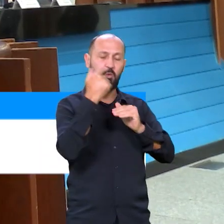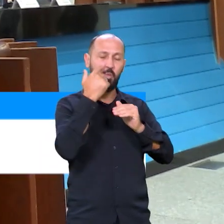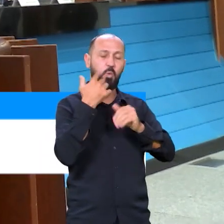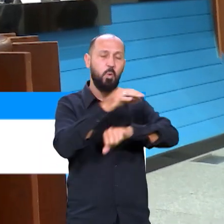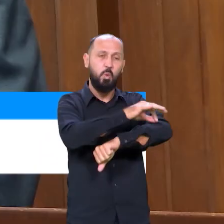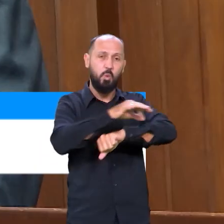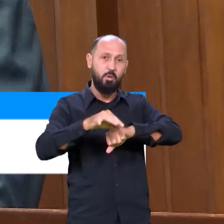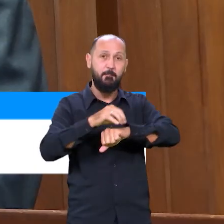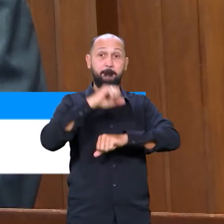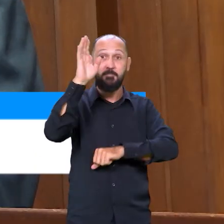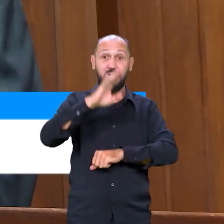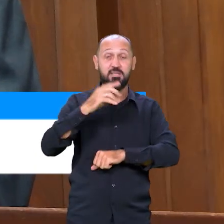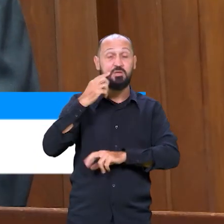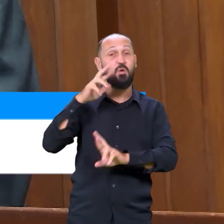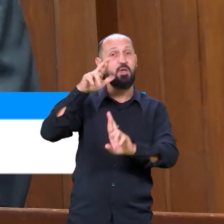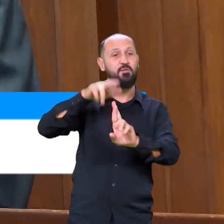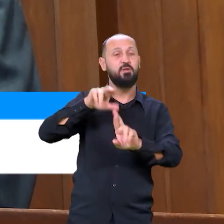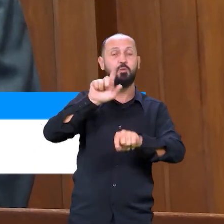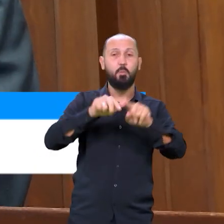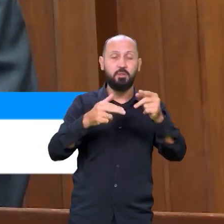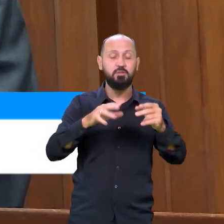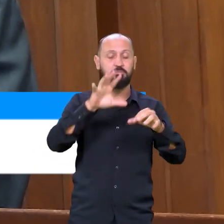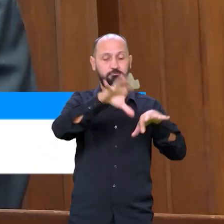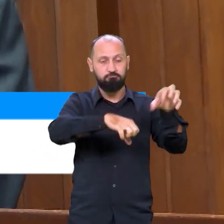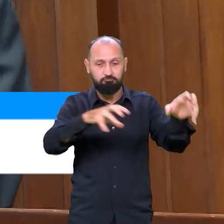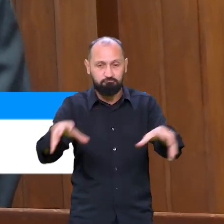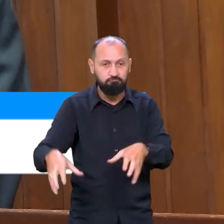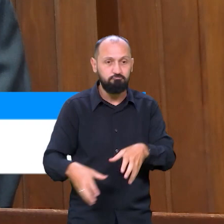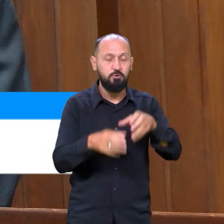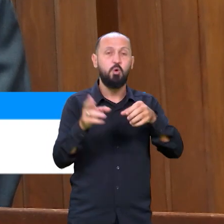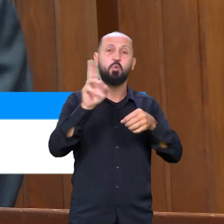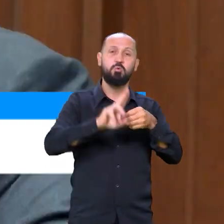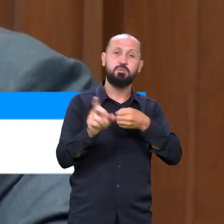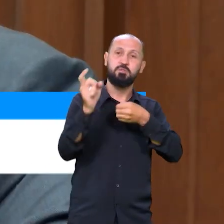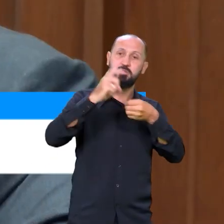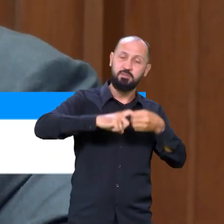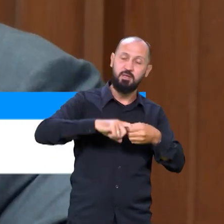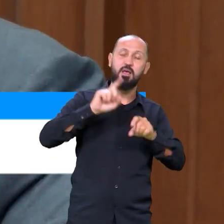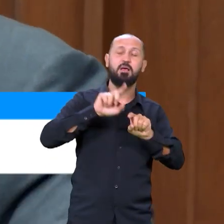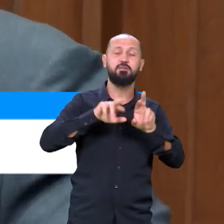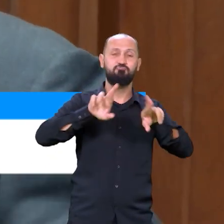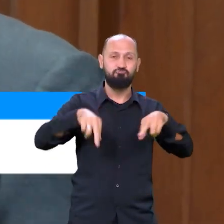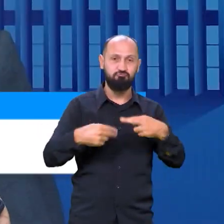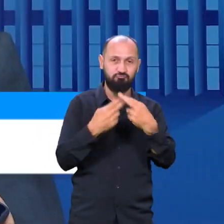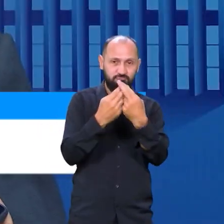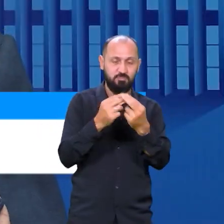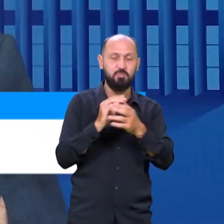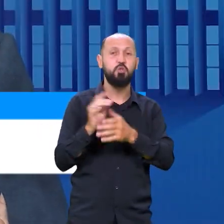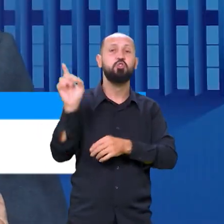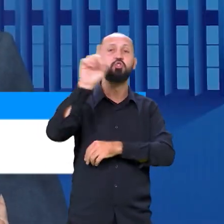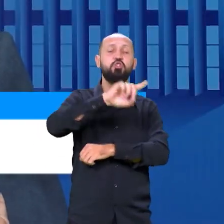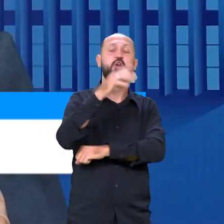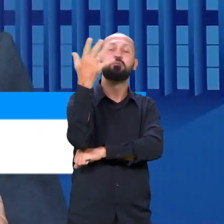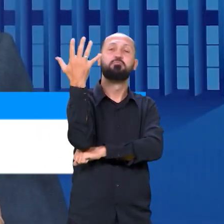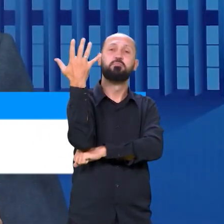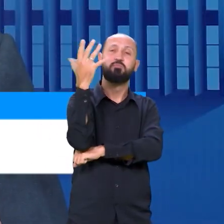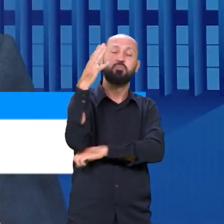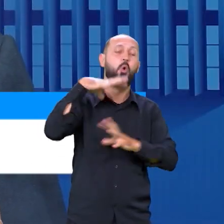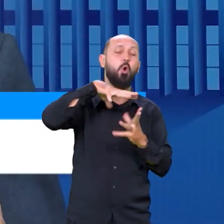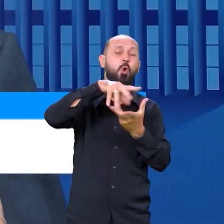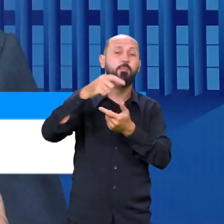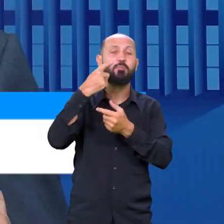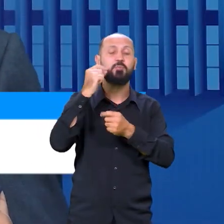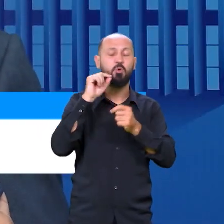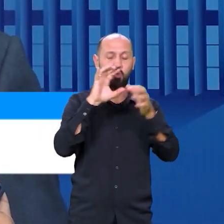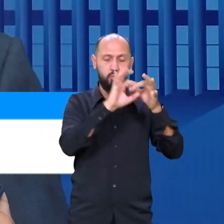com o engenheiro, o Brasil é referência mundial na coleta e reutilização das embalagens. Mostrar nesse Dia Mundial do Meio Ambiente em